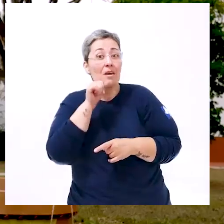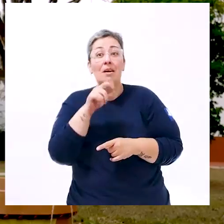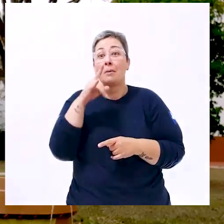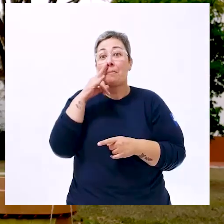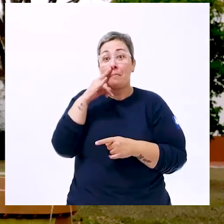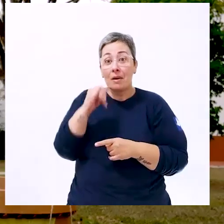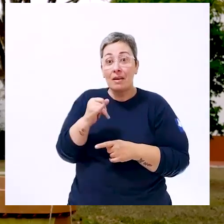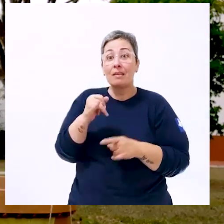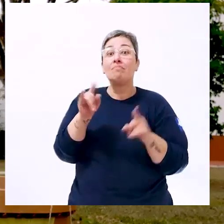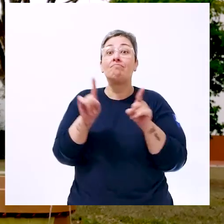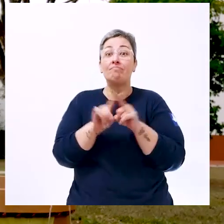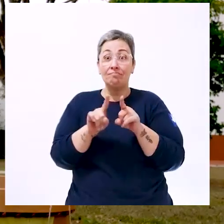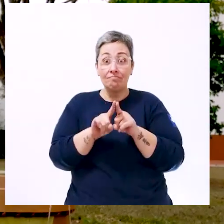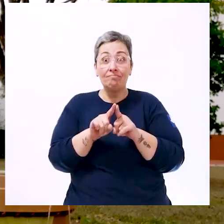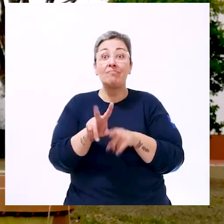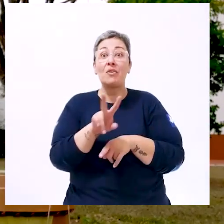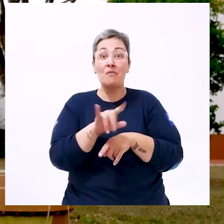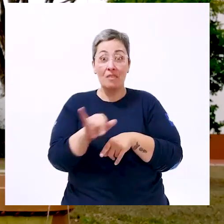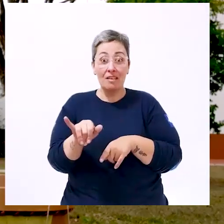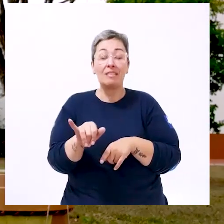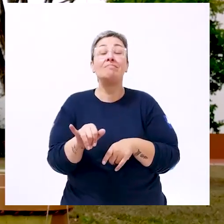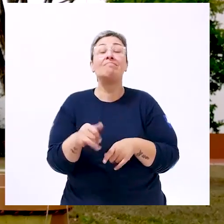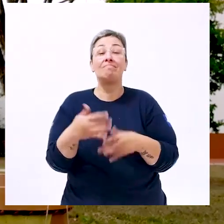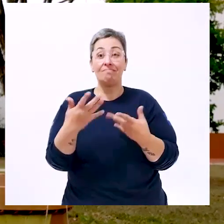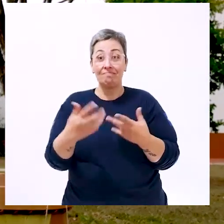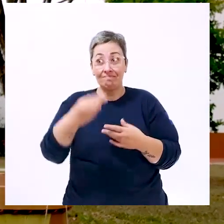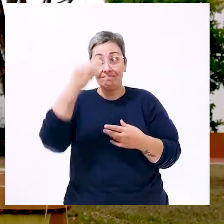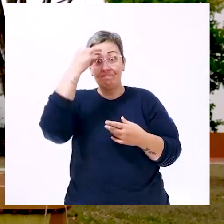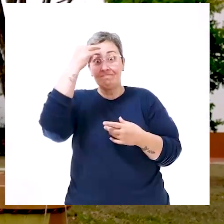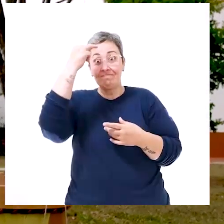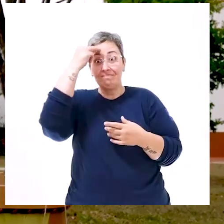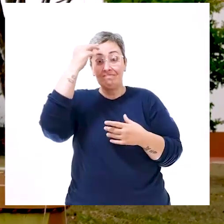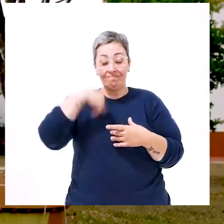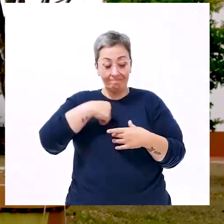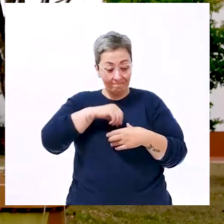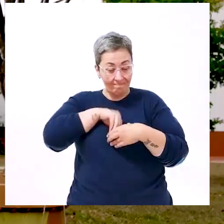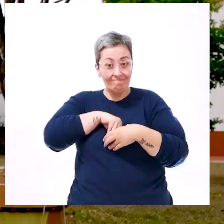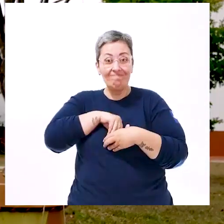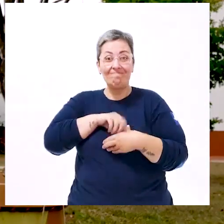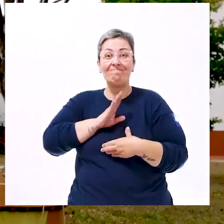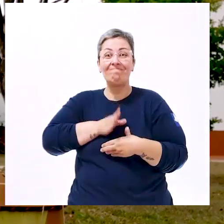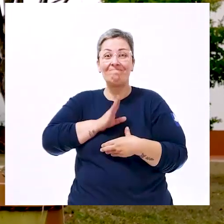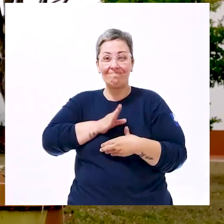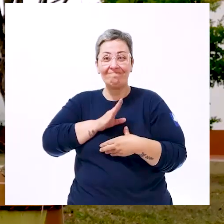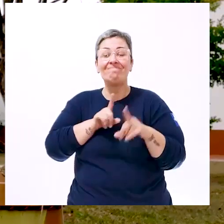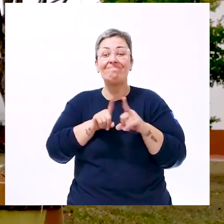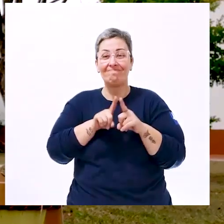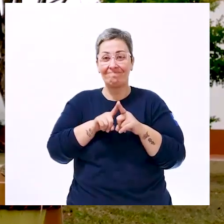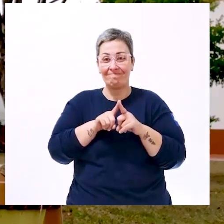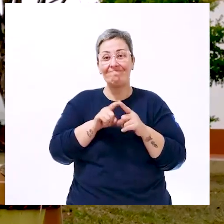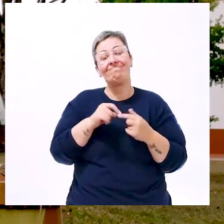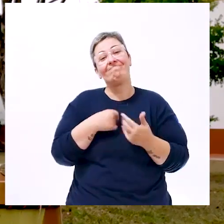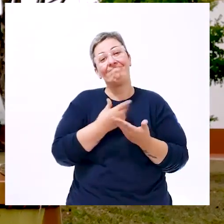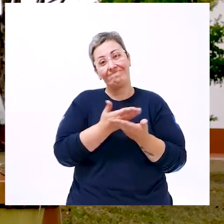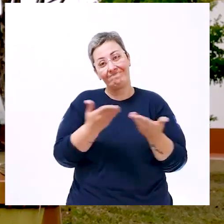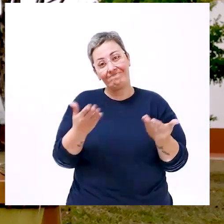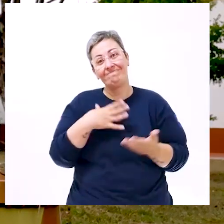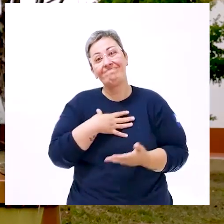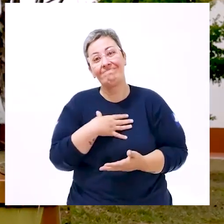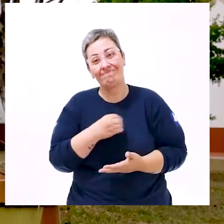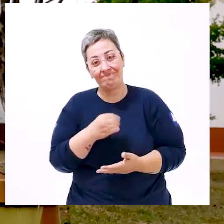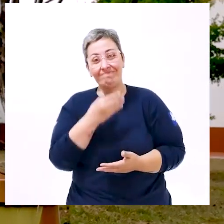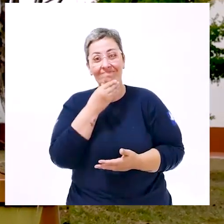da sua mamãe, do seu papai, vai permanecer na memória do meu coração e na memória